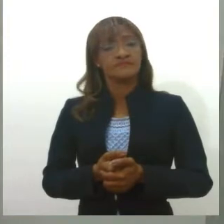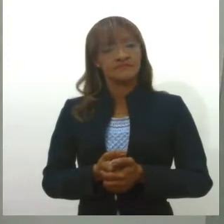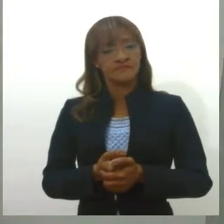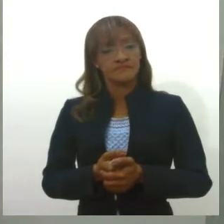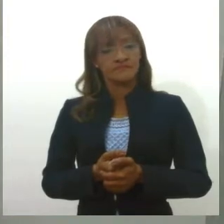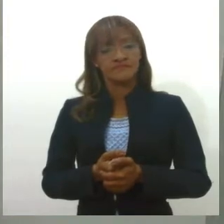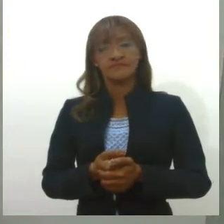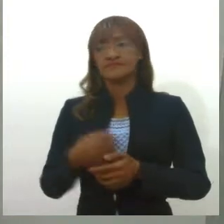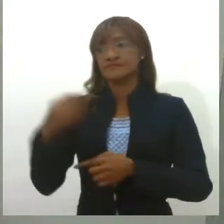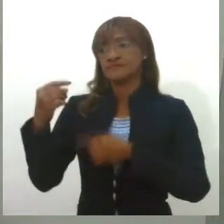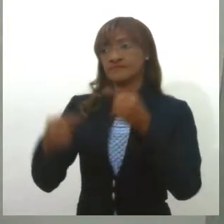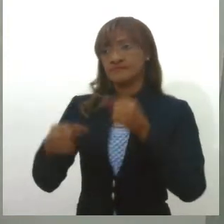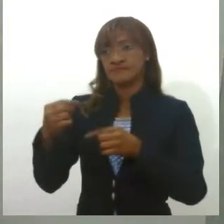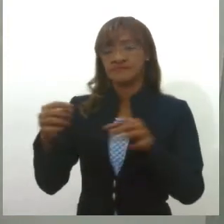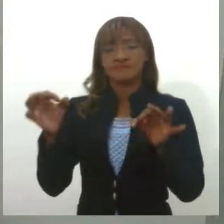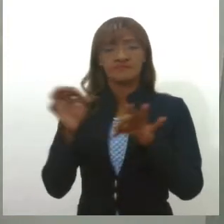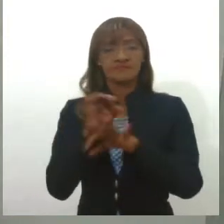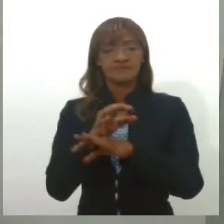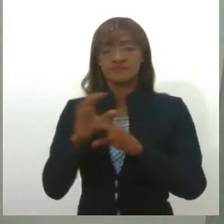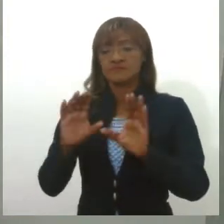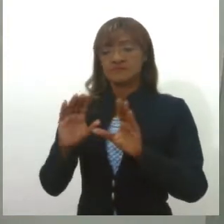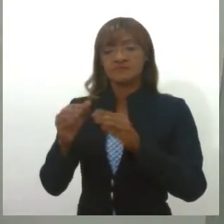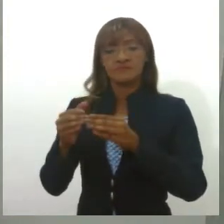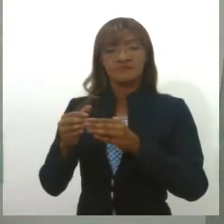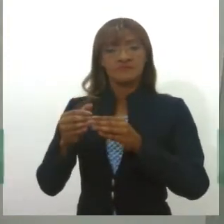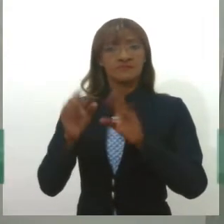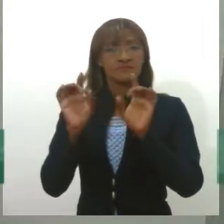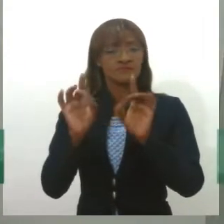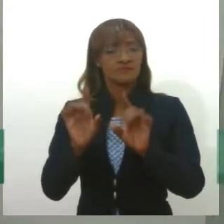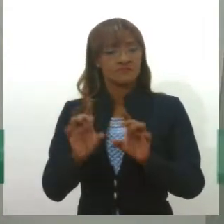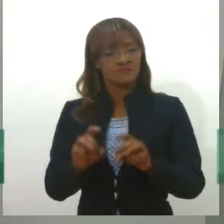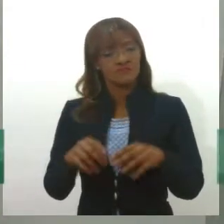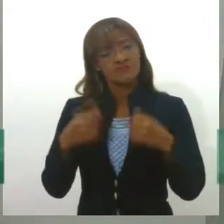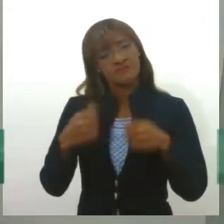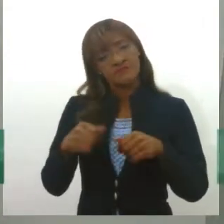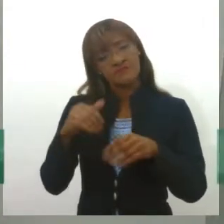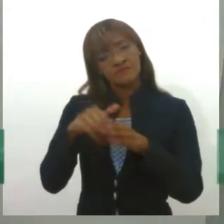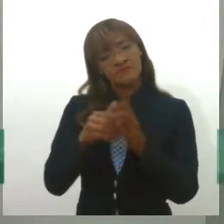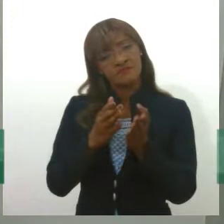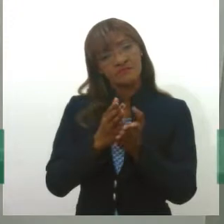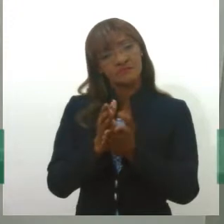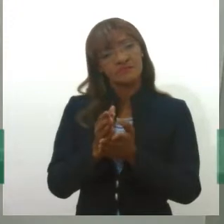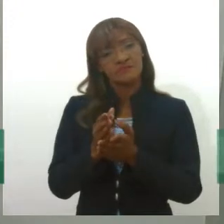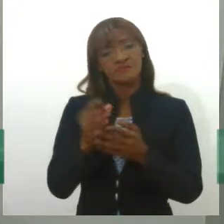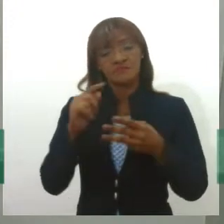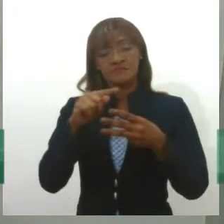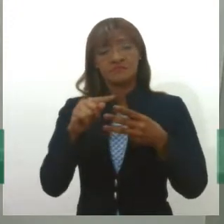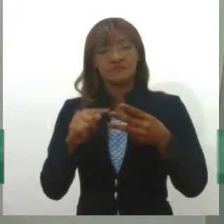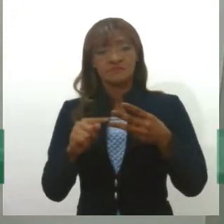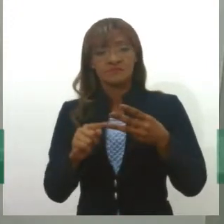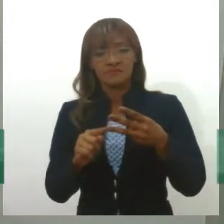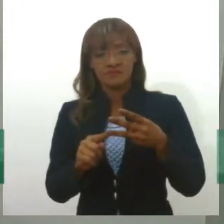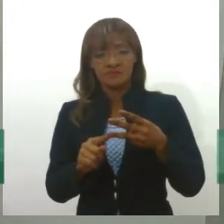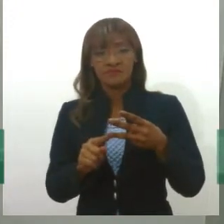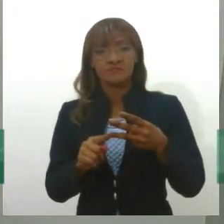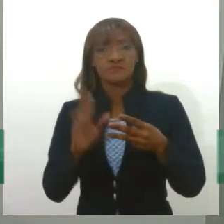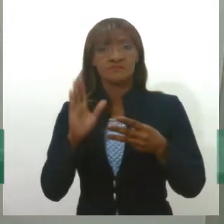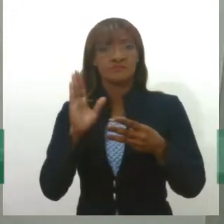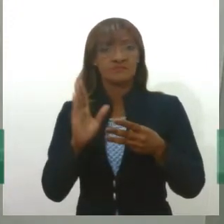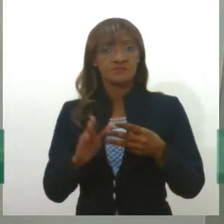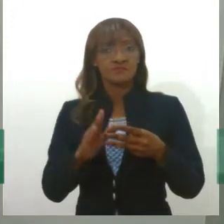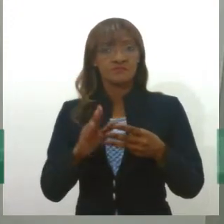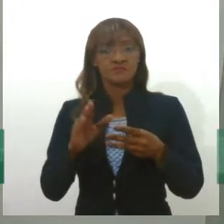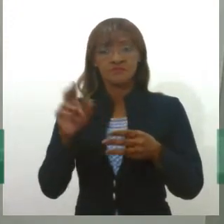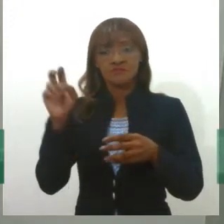a discussão na comissão especial, a matéria precisará ser aprovada por pelo menos 3/5 dos deputados em